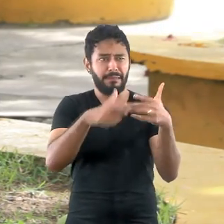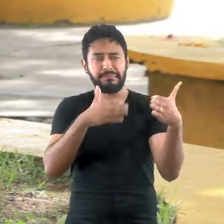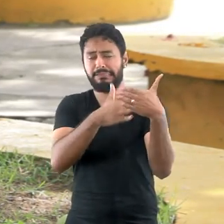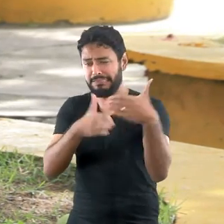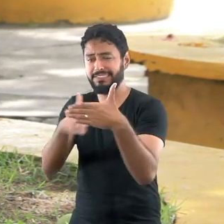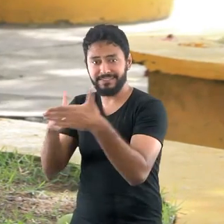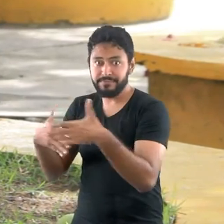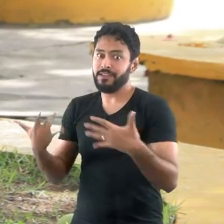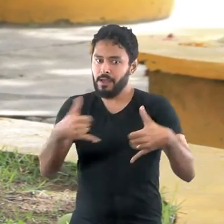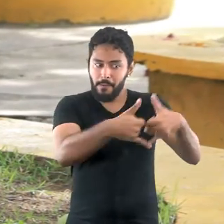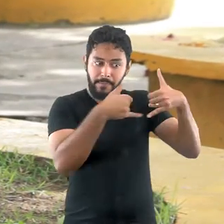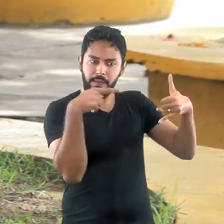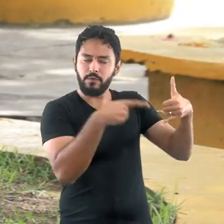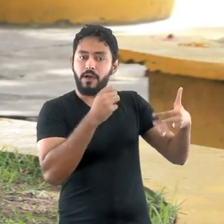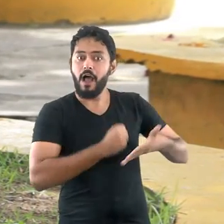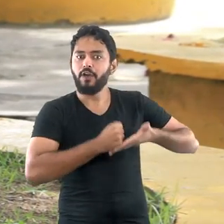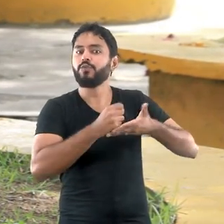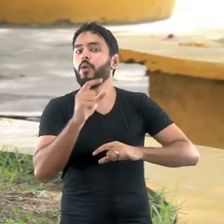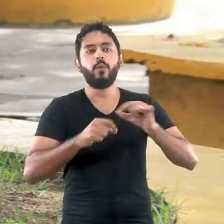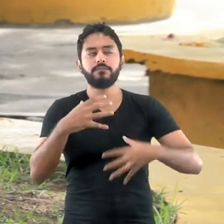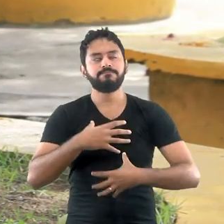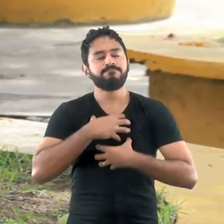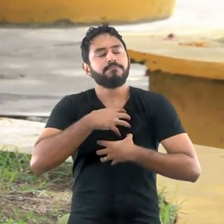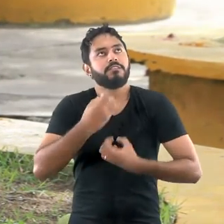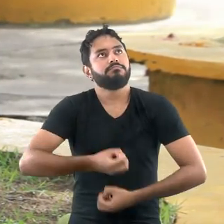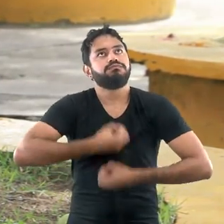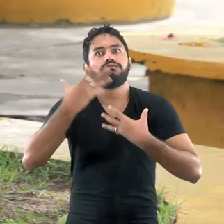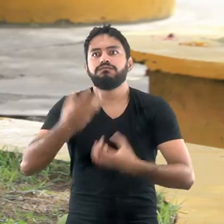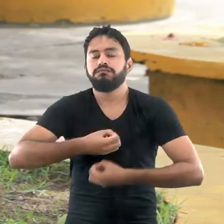ajuda você a colocar o que realmente você sente, o que você vê